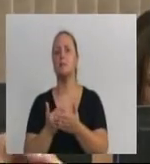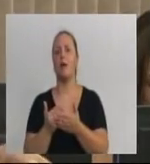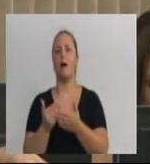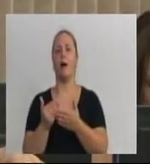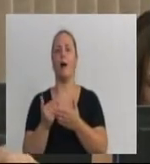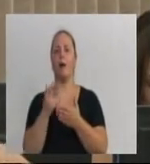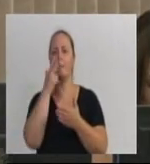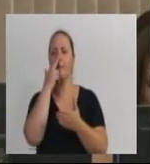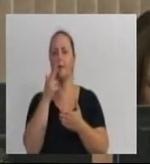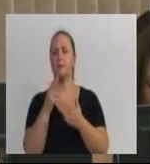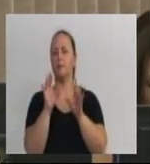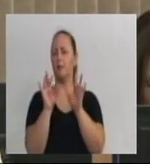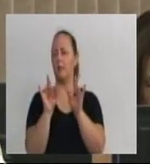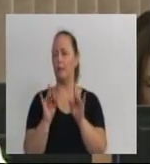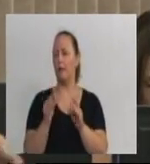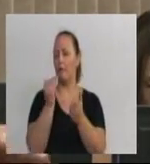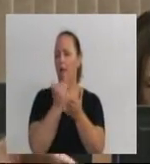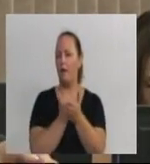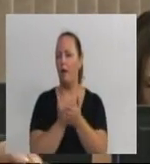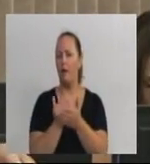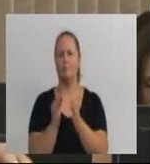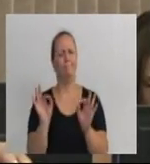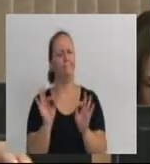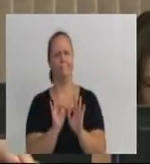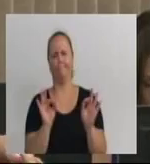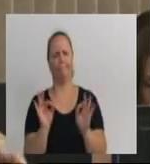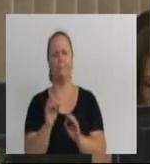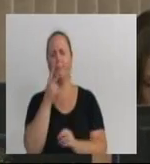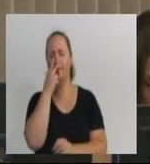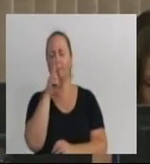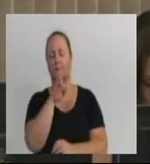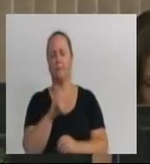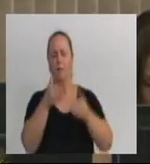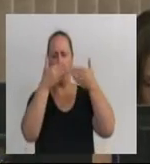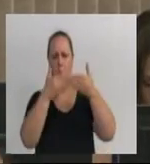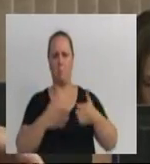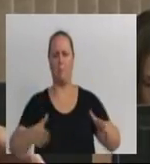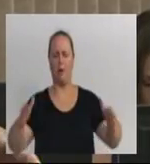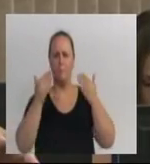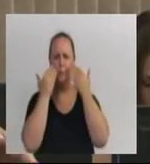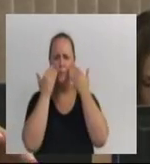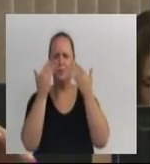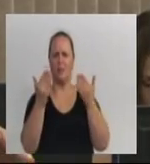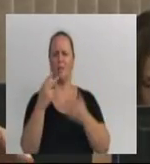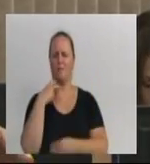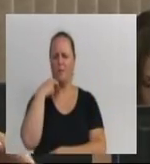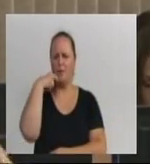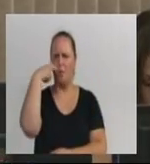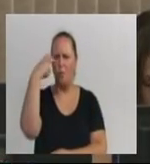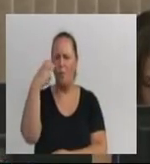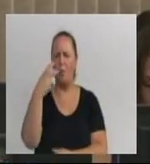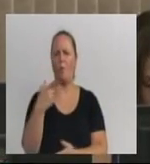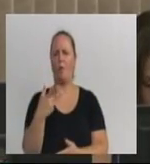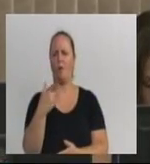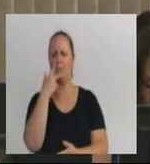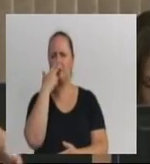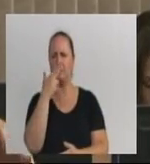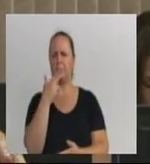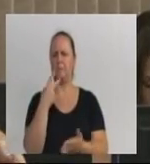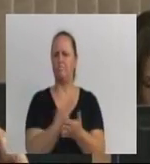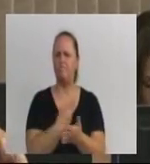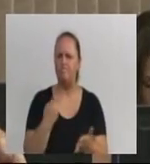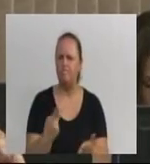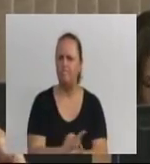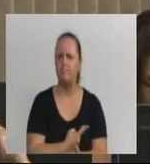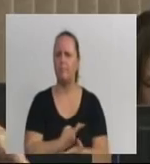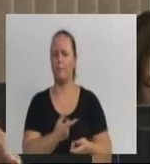porteira, a porteira da vergonha, a porteira da sacanagem, a porteira da